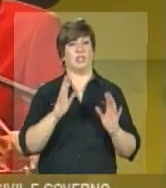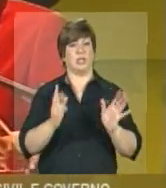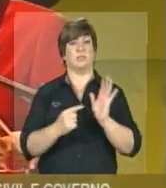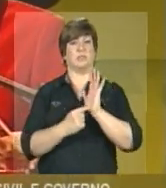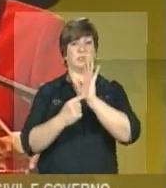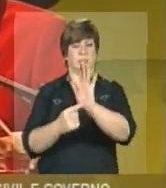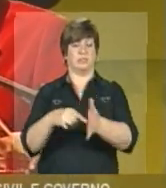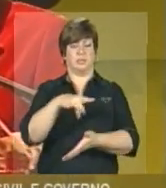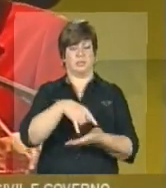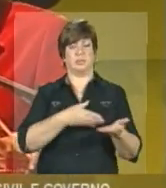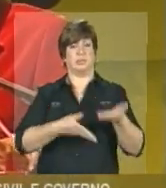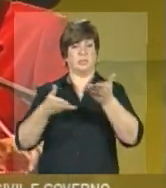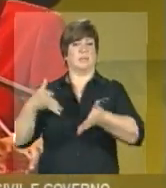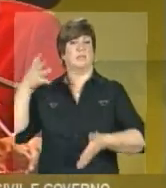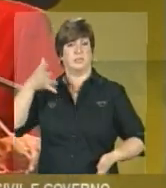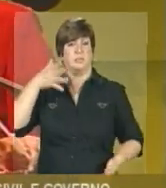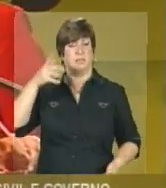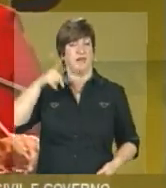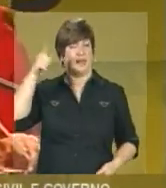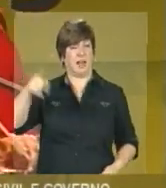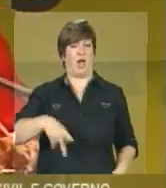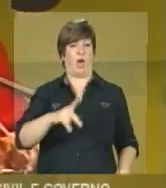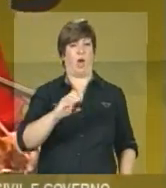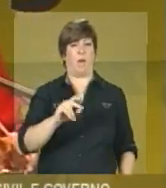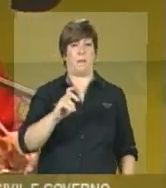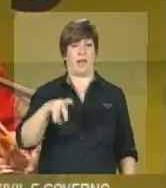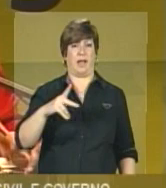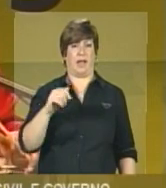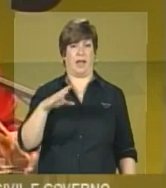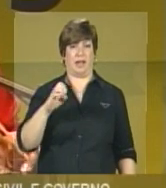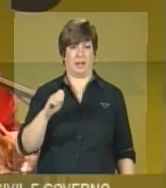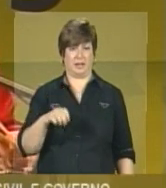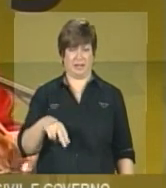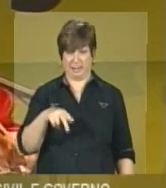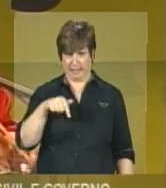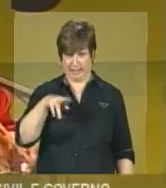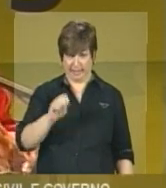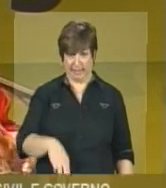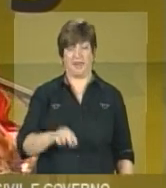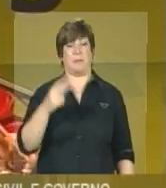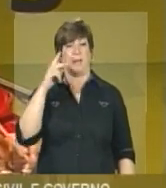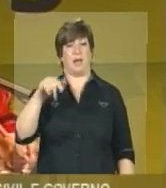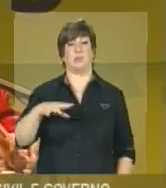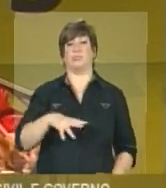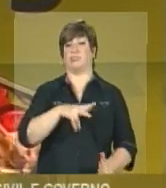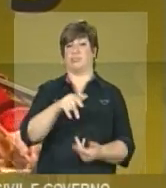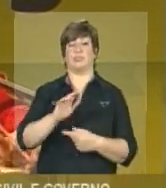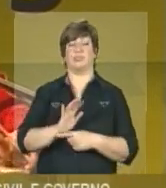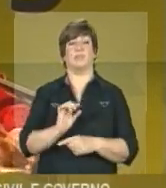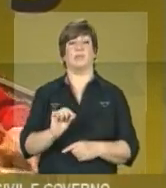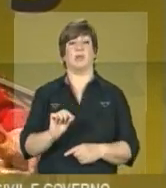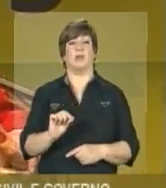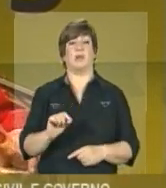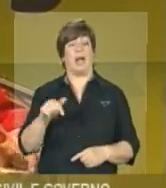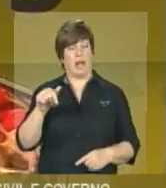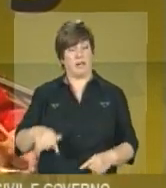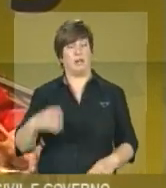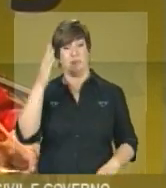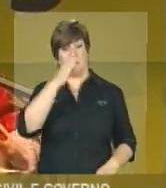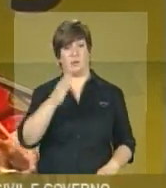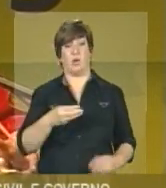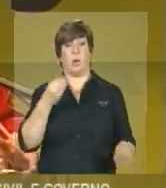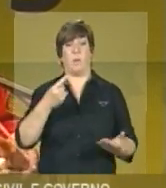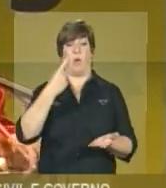Apresentamos lá em Copenhague para o mundo e aqui no Brasil, como compromisso